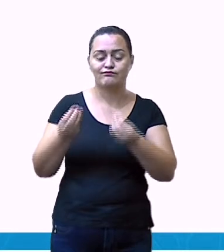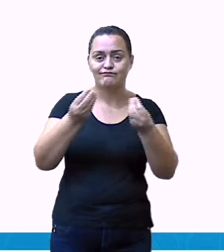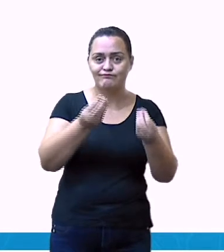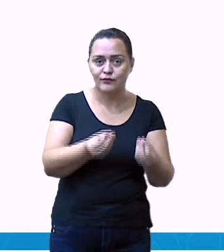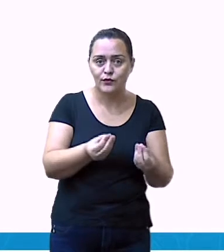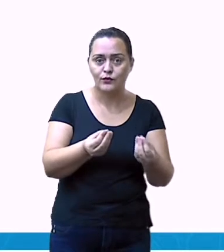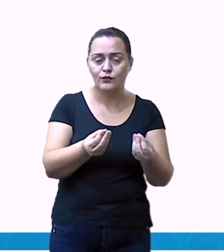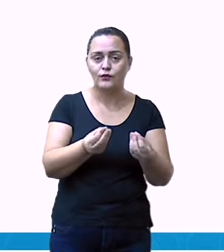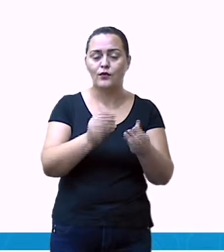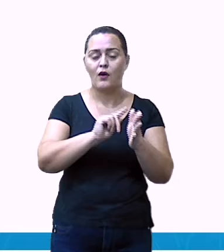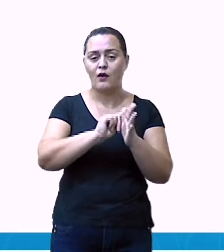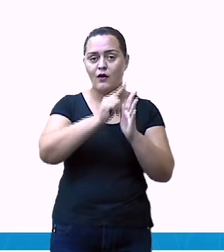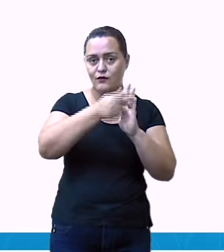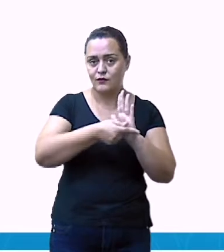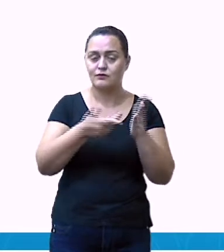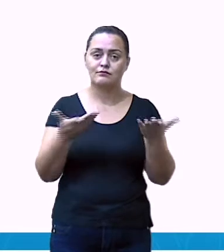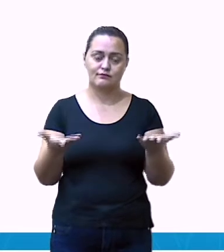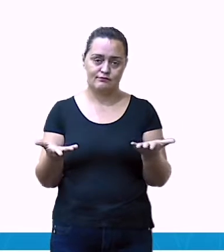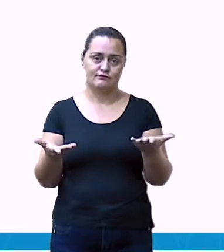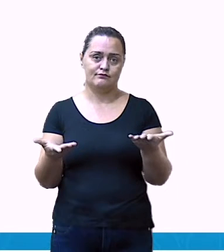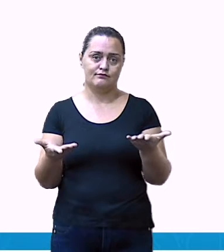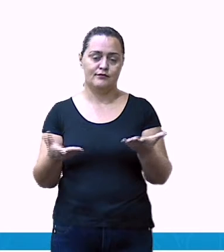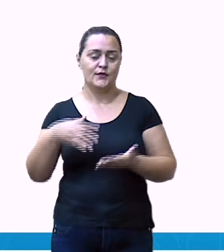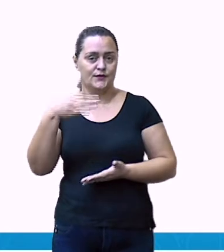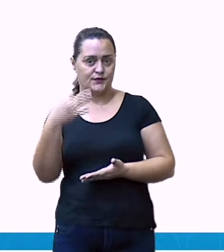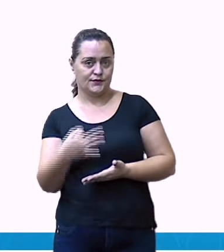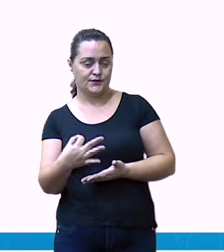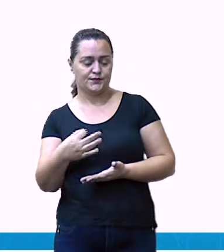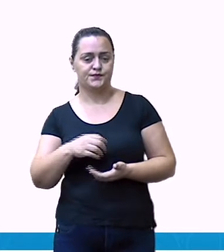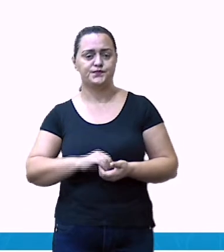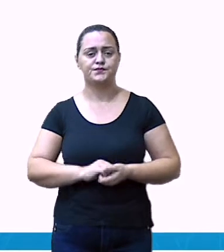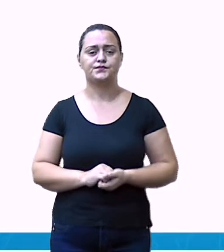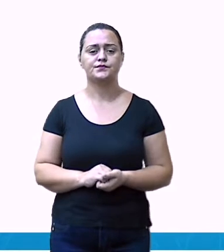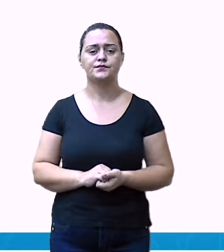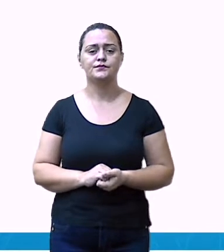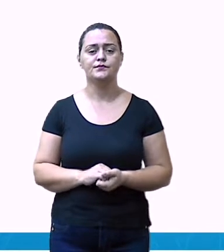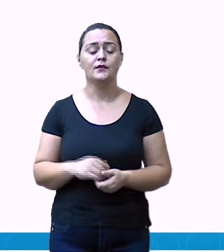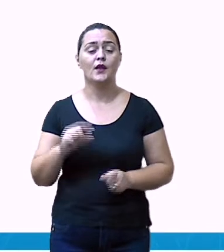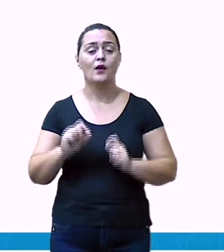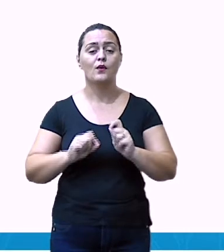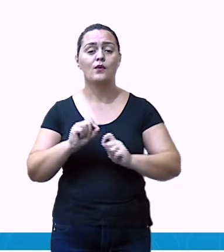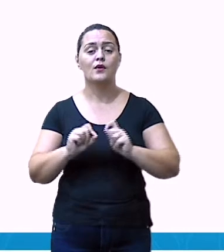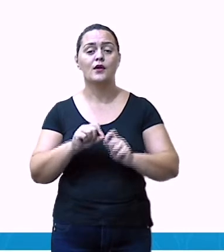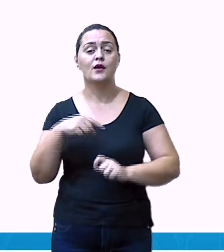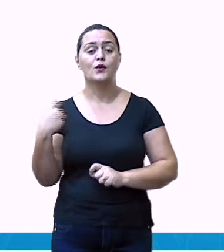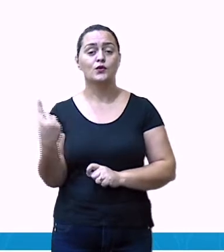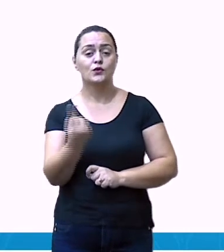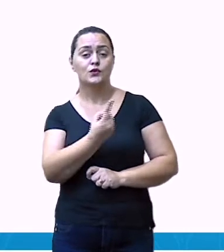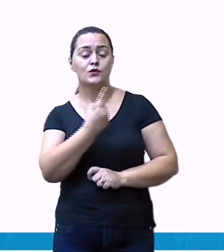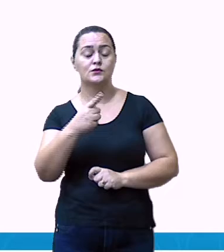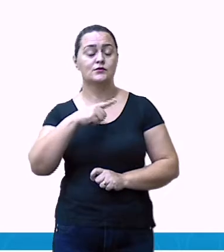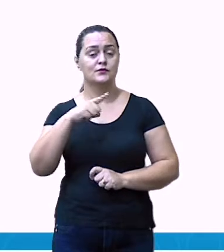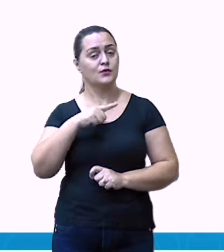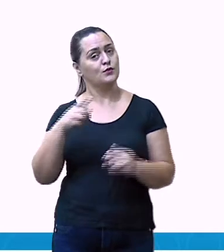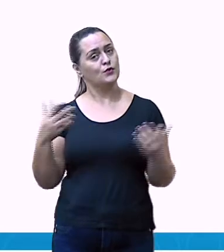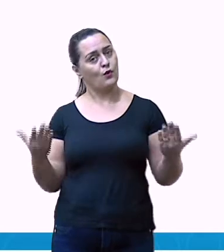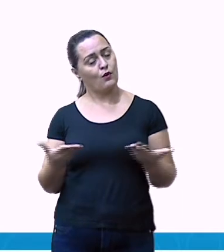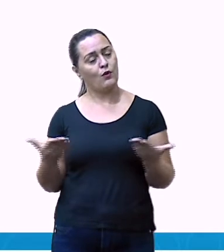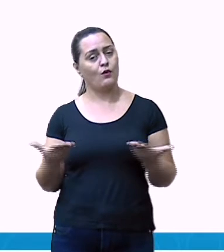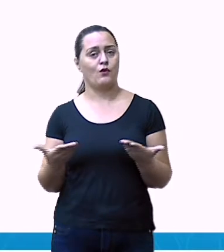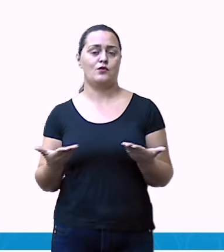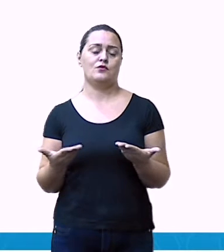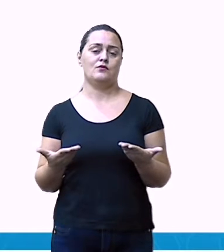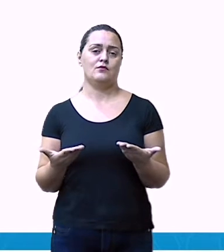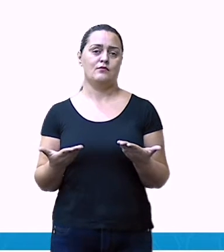serviu de base para o grego, que deu origem ao latino, no qual se baseia o alfabeto que utilizamos